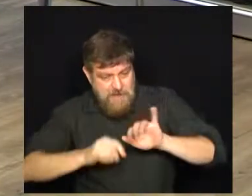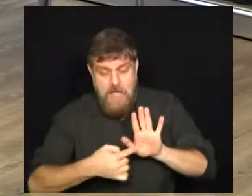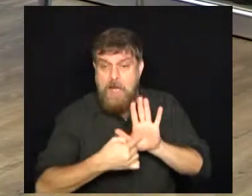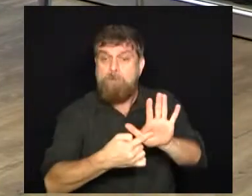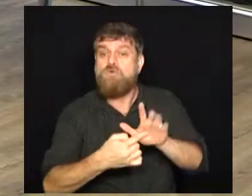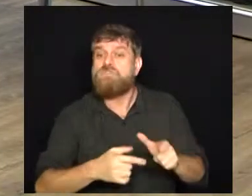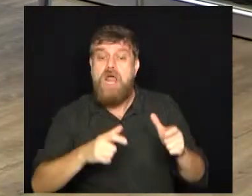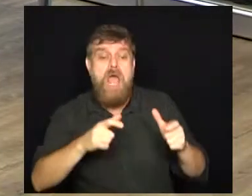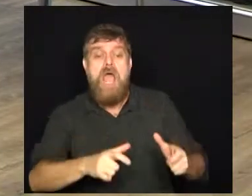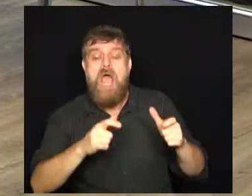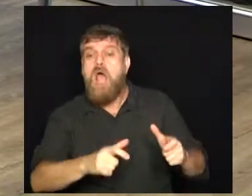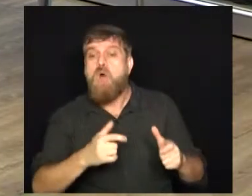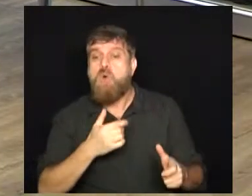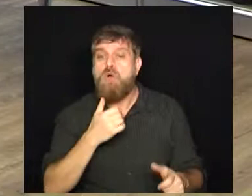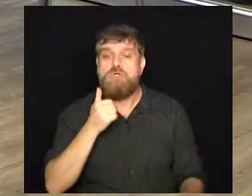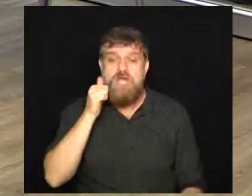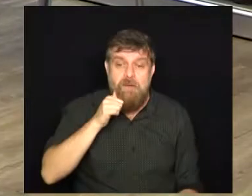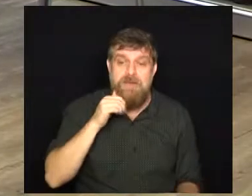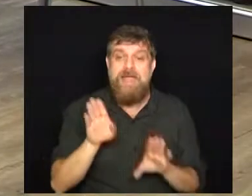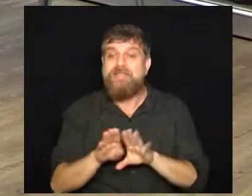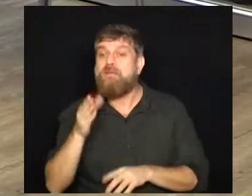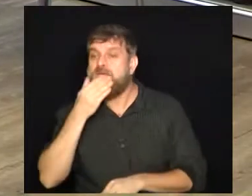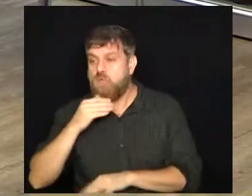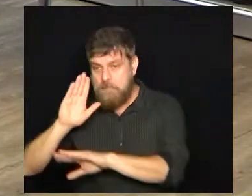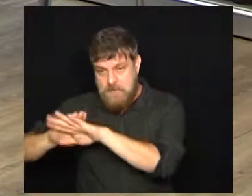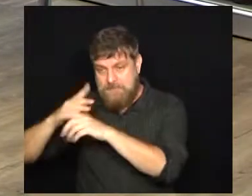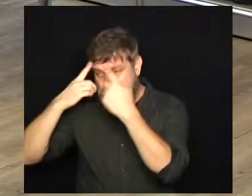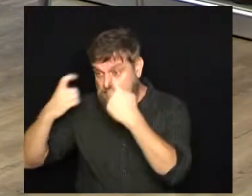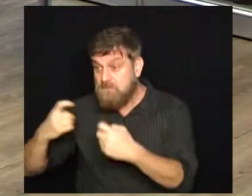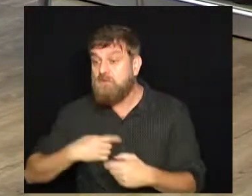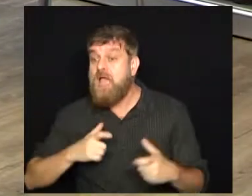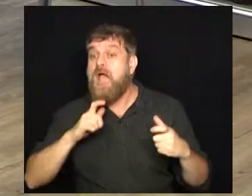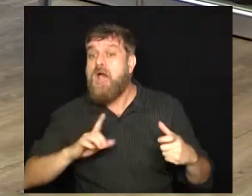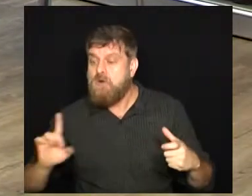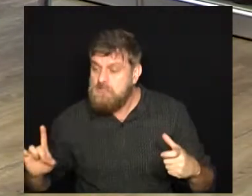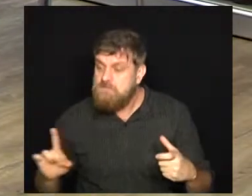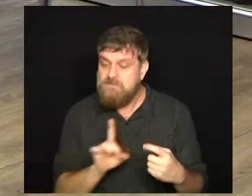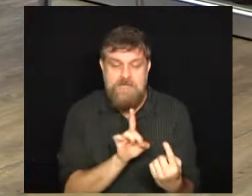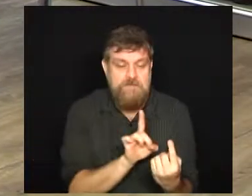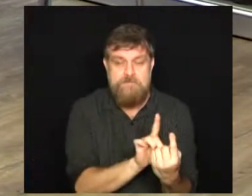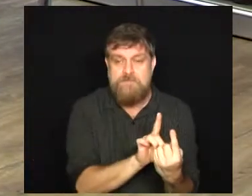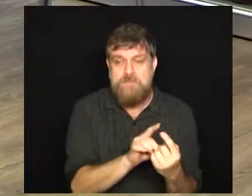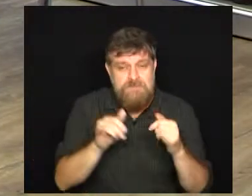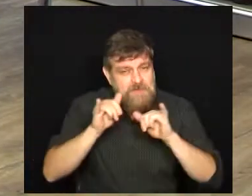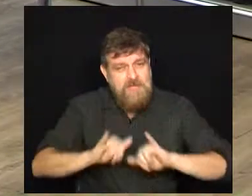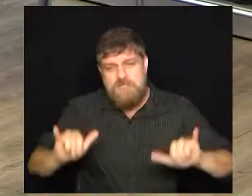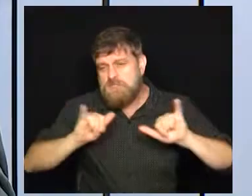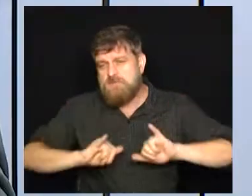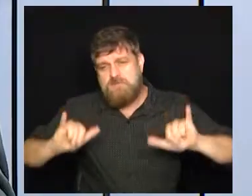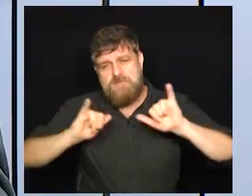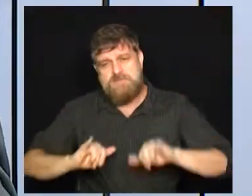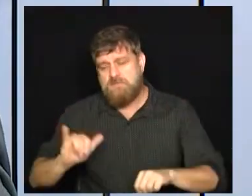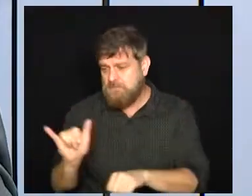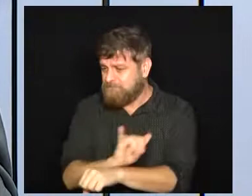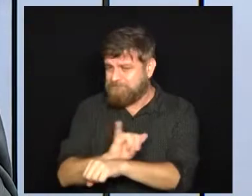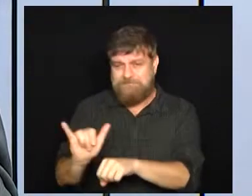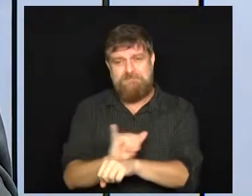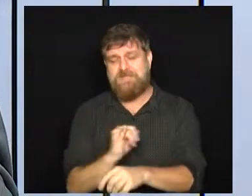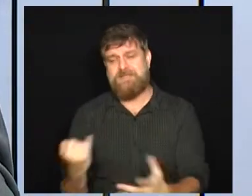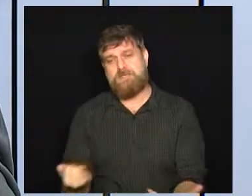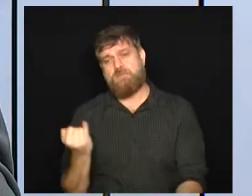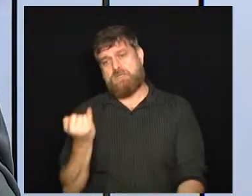onde a mulher e o homem agora podem ser atendidos. Com certeza. A divulgação é uma ferramenta